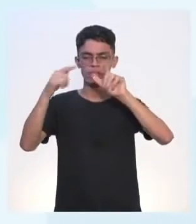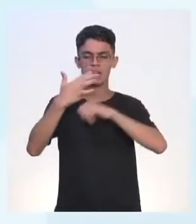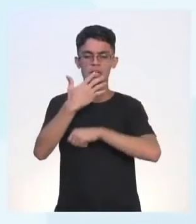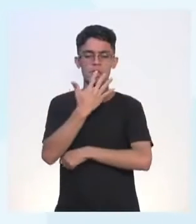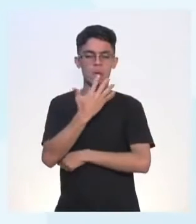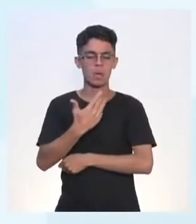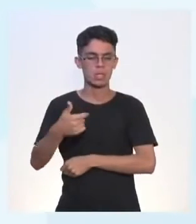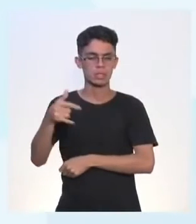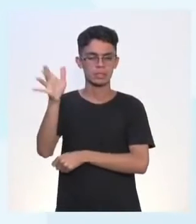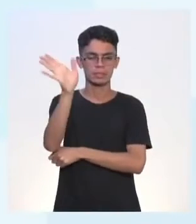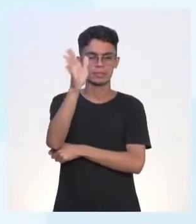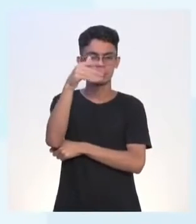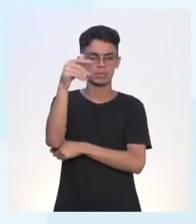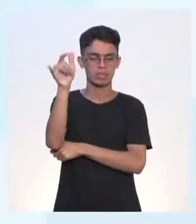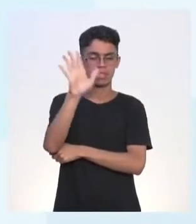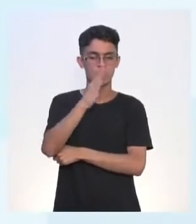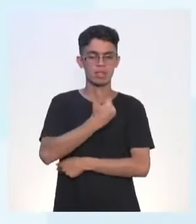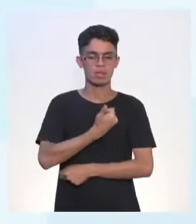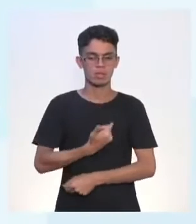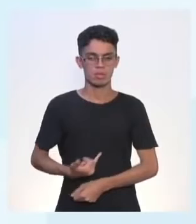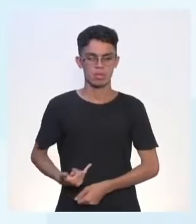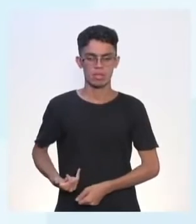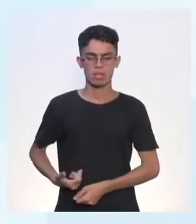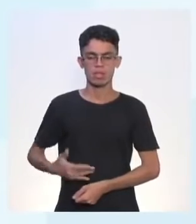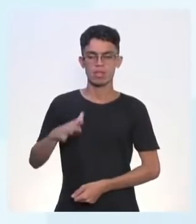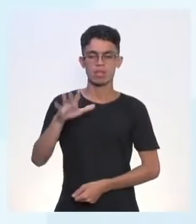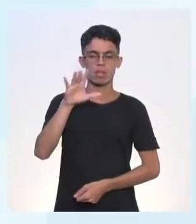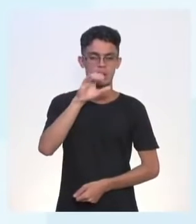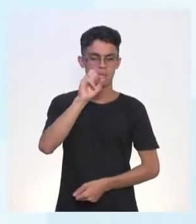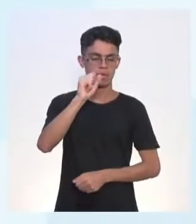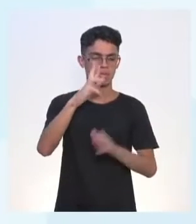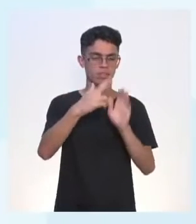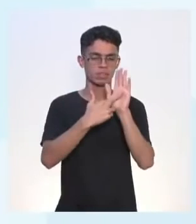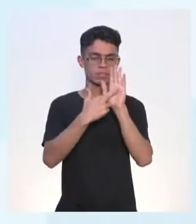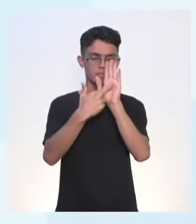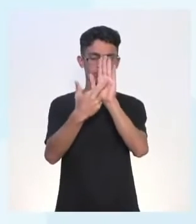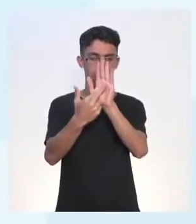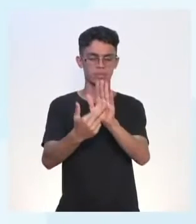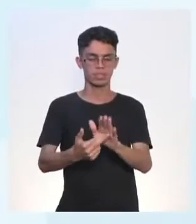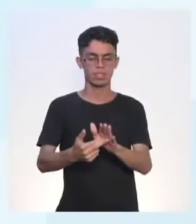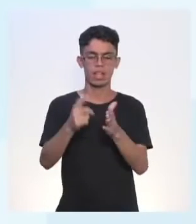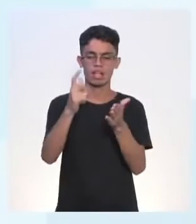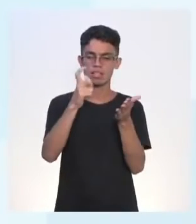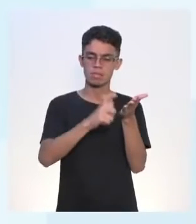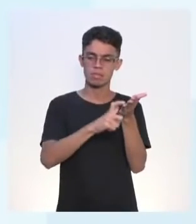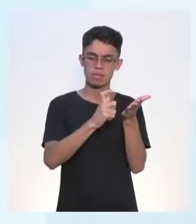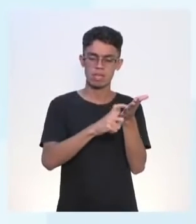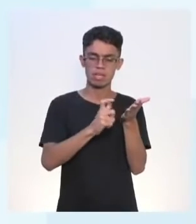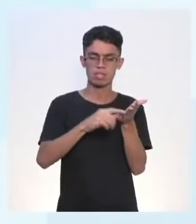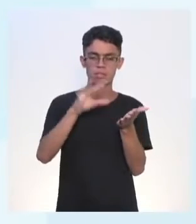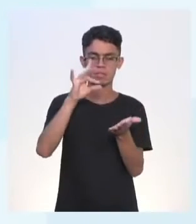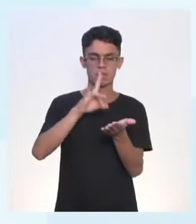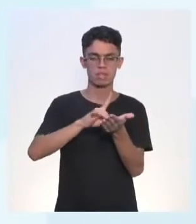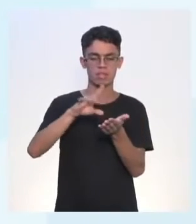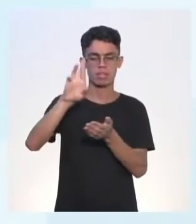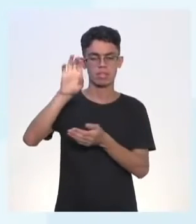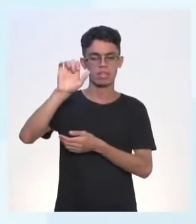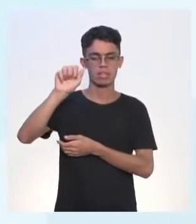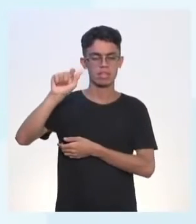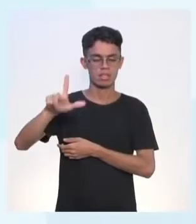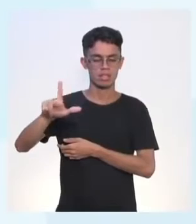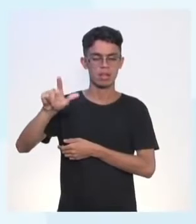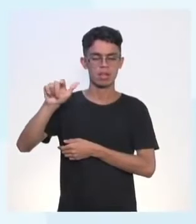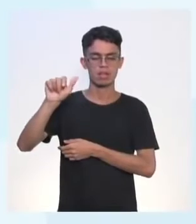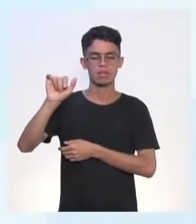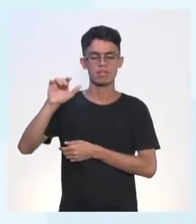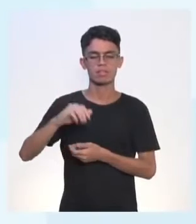da bandeira imperial, o amarelo, que representa a Casa Real de Habsburgo-Lorena,